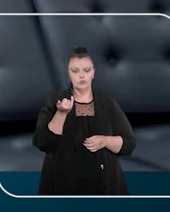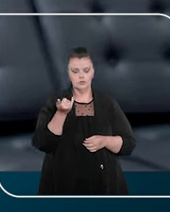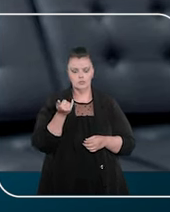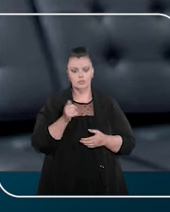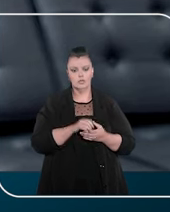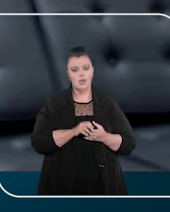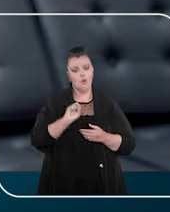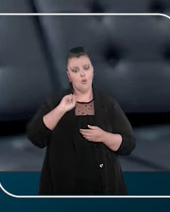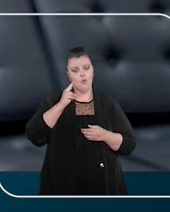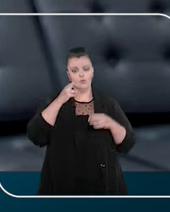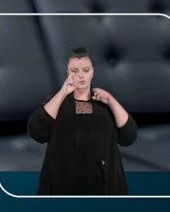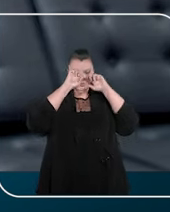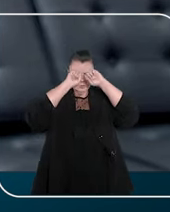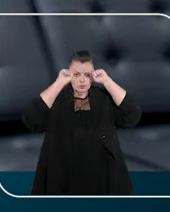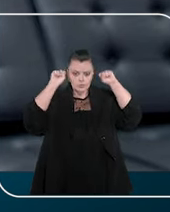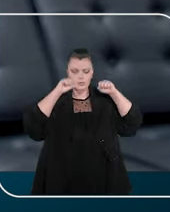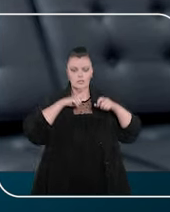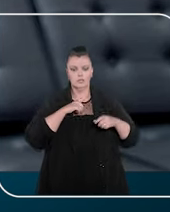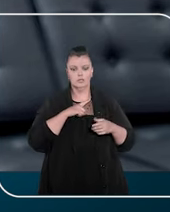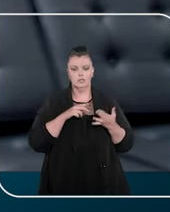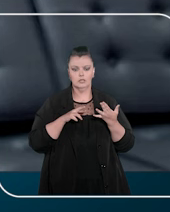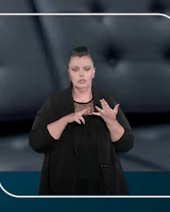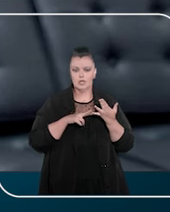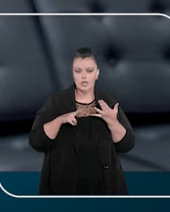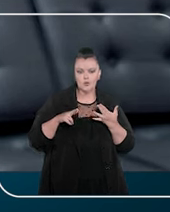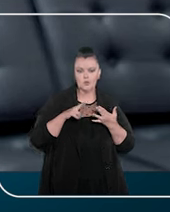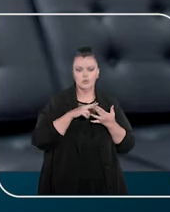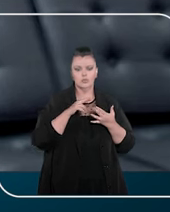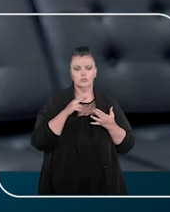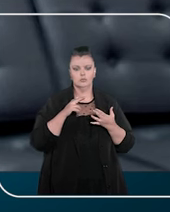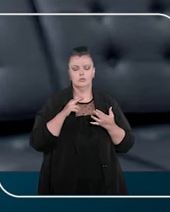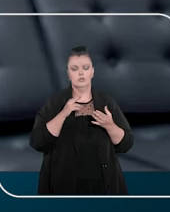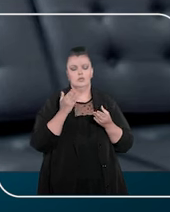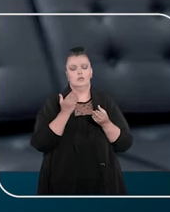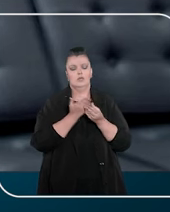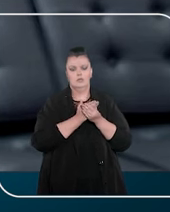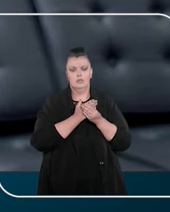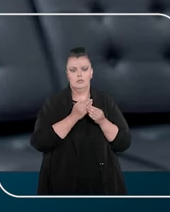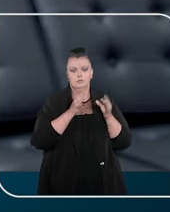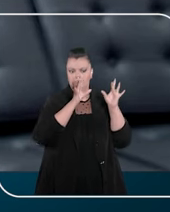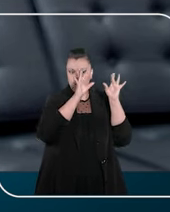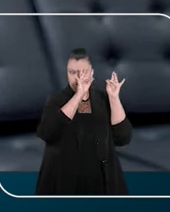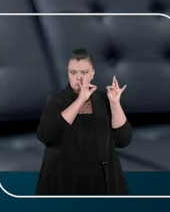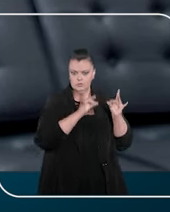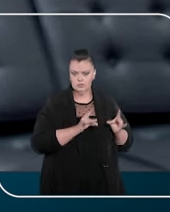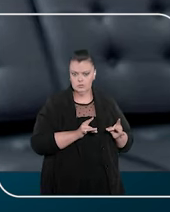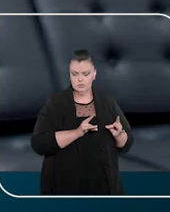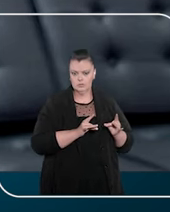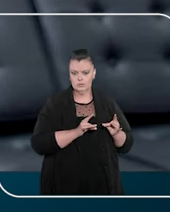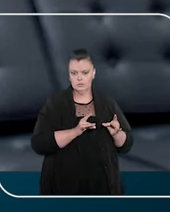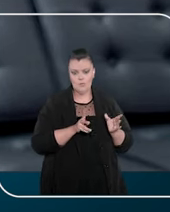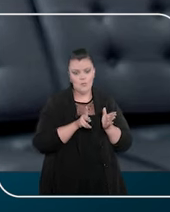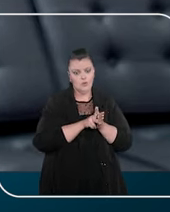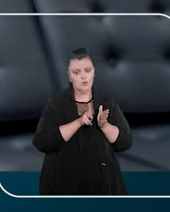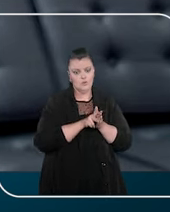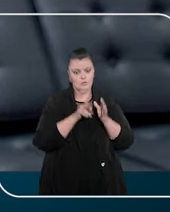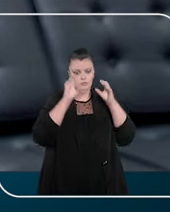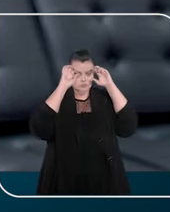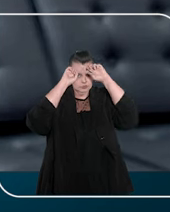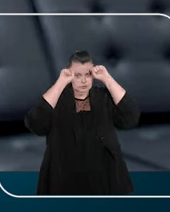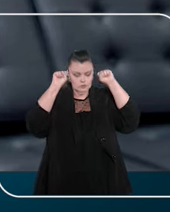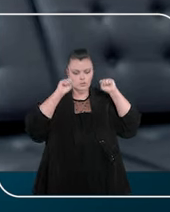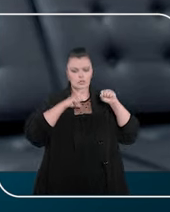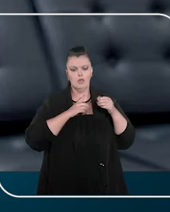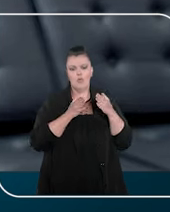no julgamento de um recurso repetitivo ou extraordinário, por exemplo, esse juiz ou esse tribunal deverá ter a humildade